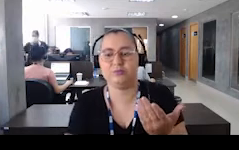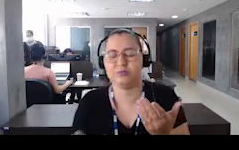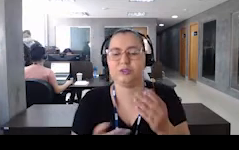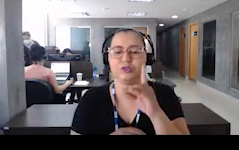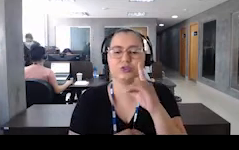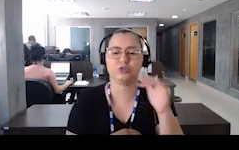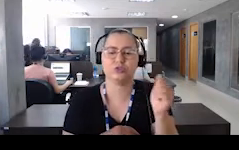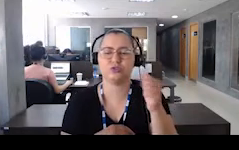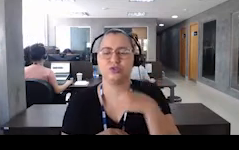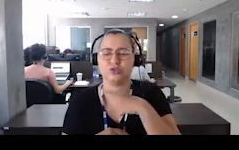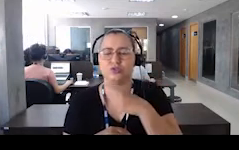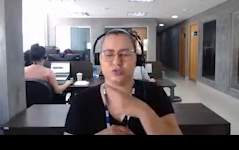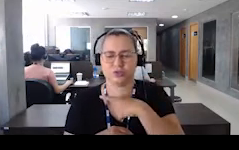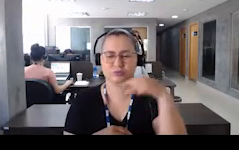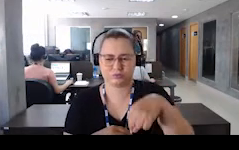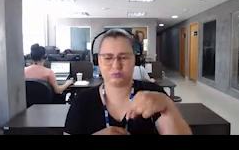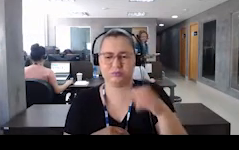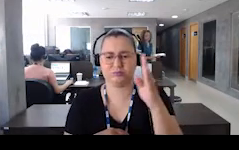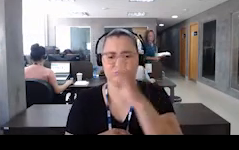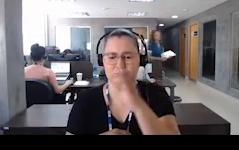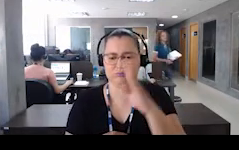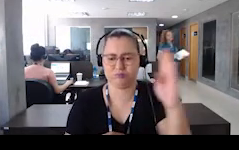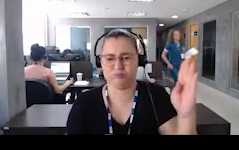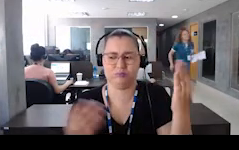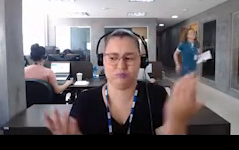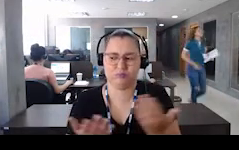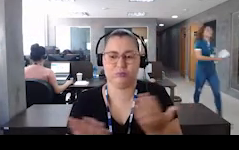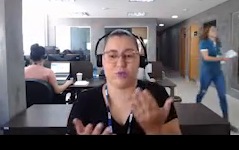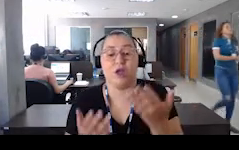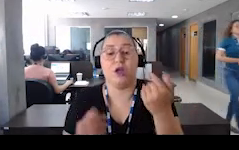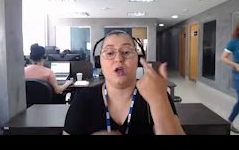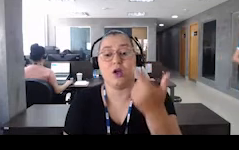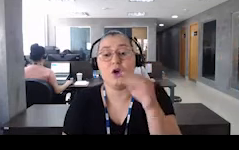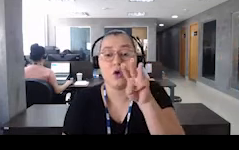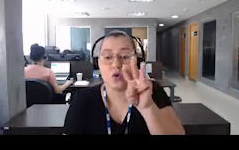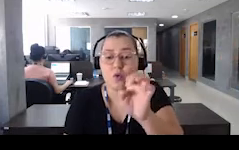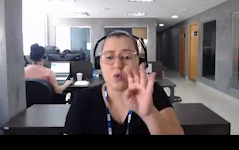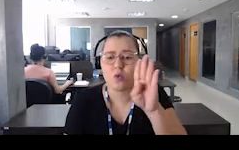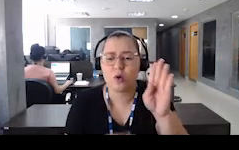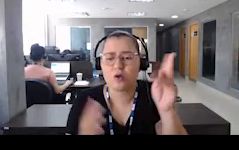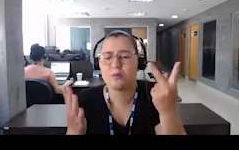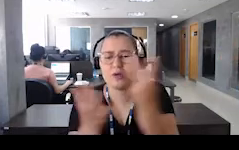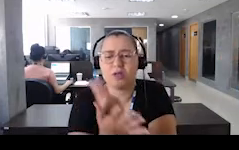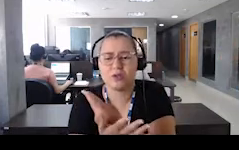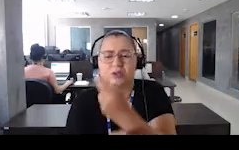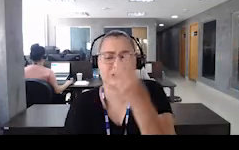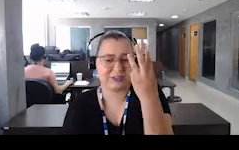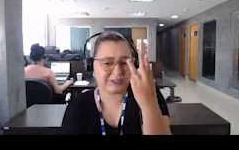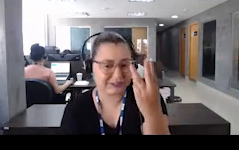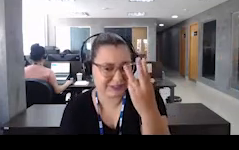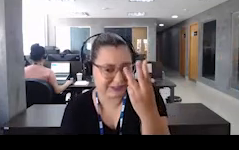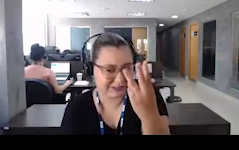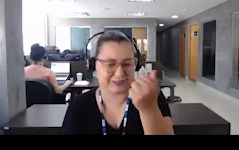Deixa eu ver que dia que foi a web aqui, ó, tá aqui na biblioteca. Então, nosso web aí aconteceu no dia 3 do